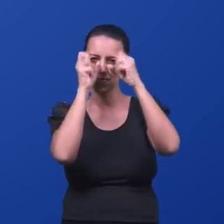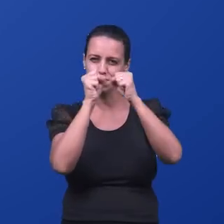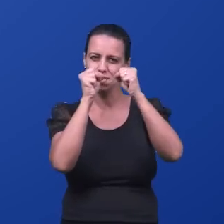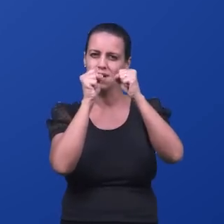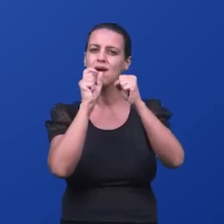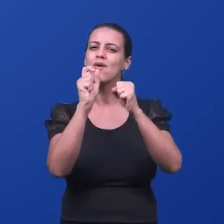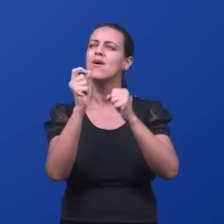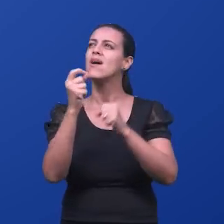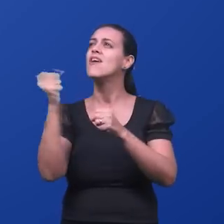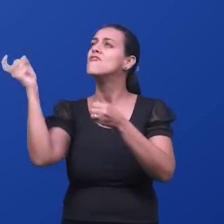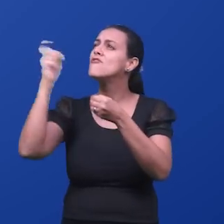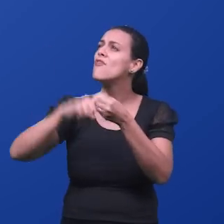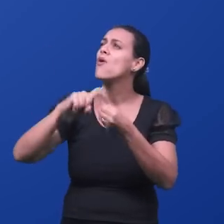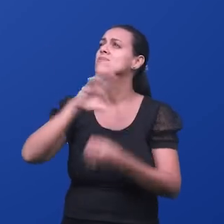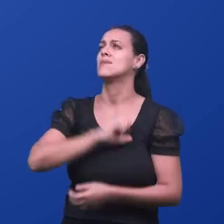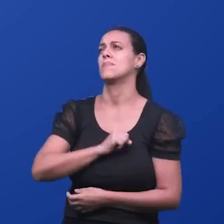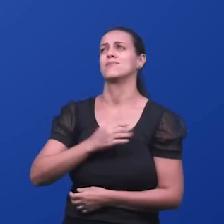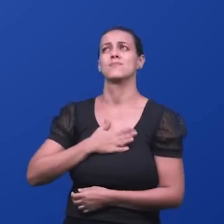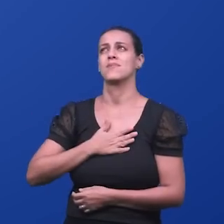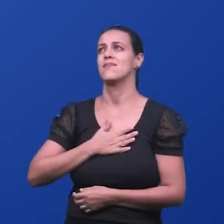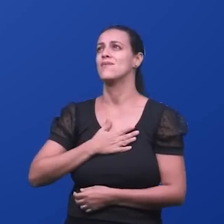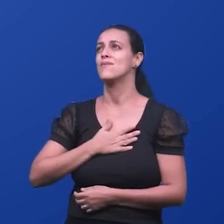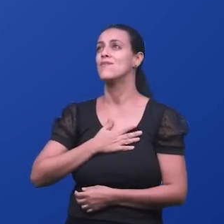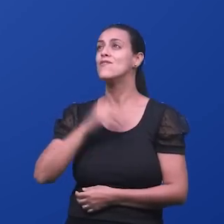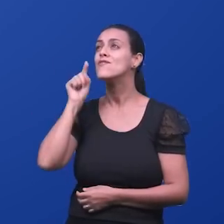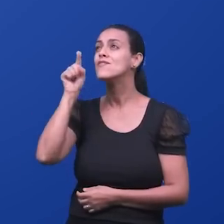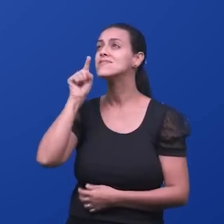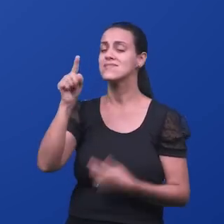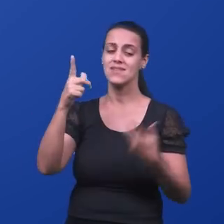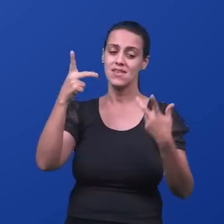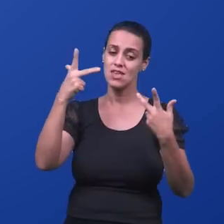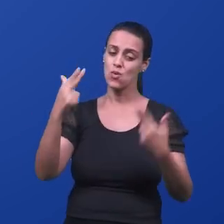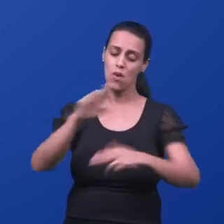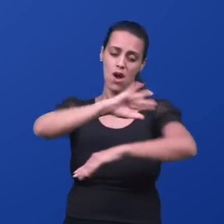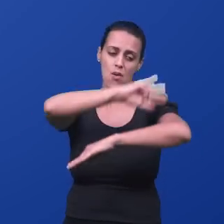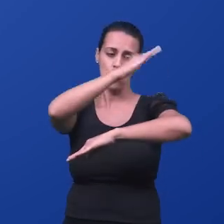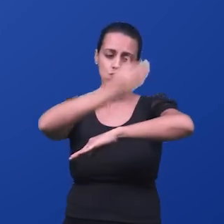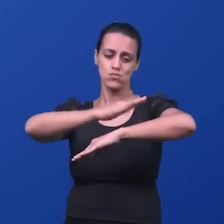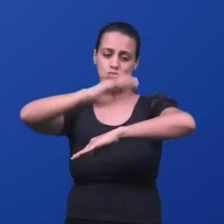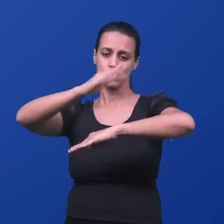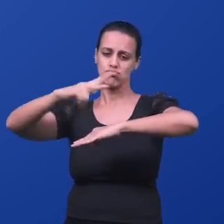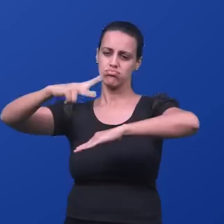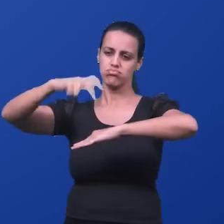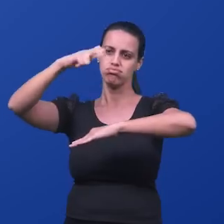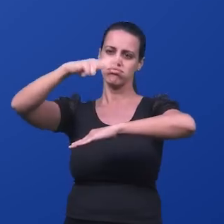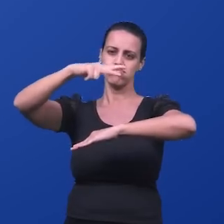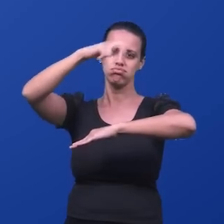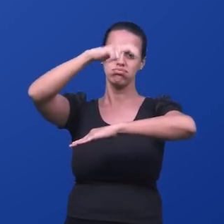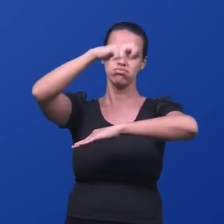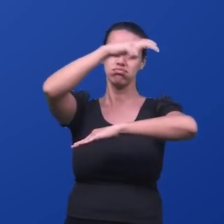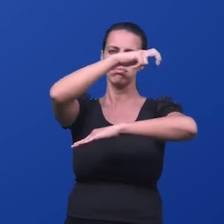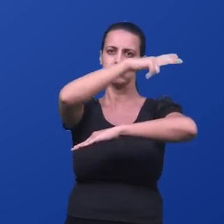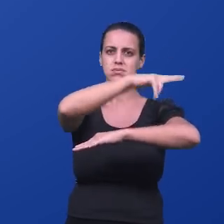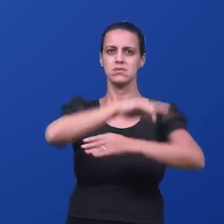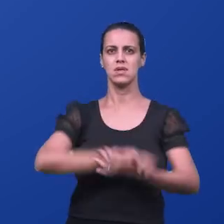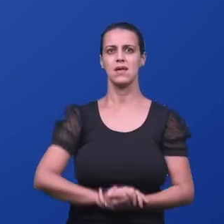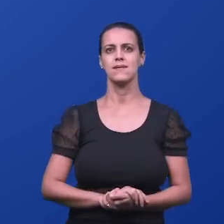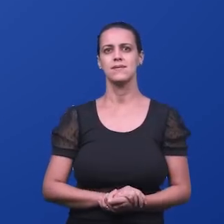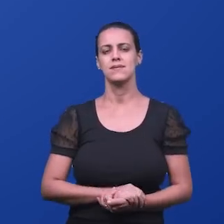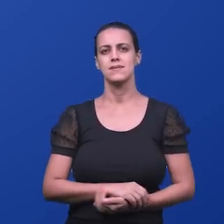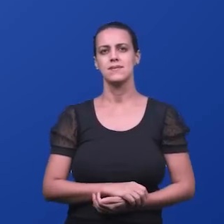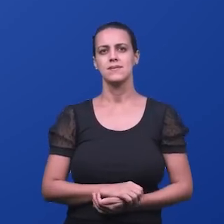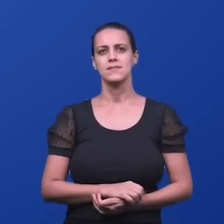sombras, volta, amado meu, faze-te semelhante ao gamo ou ao filho